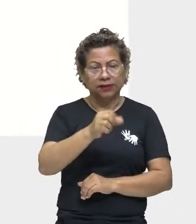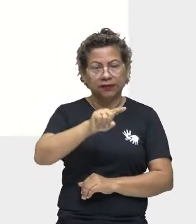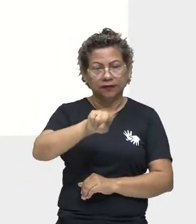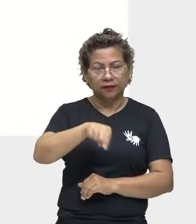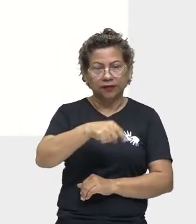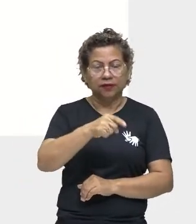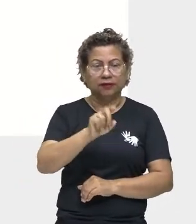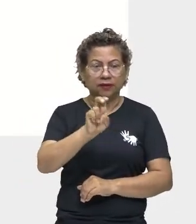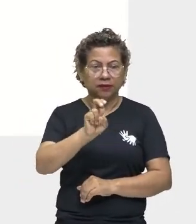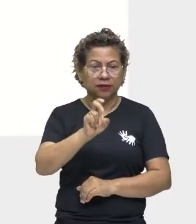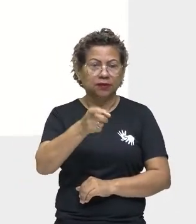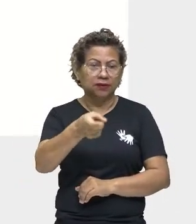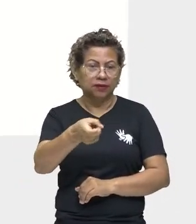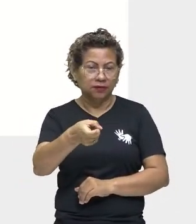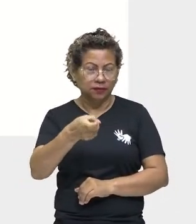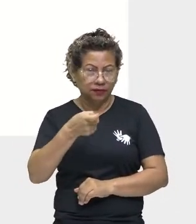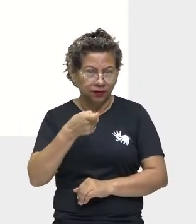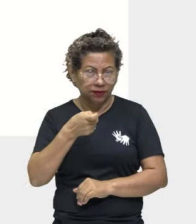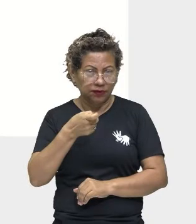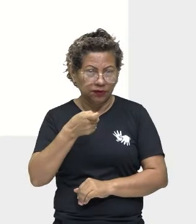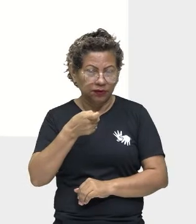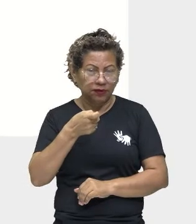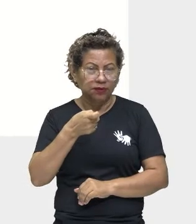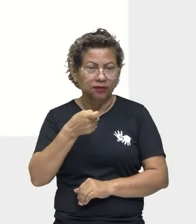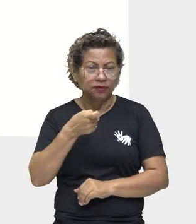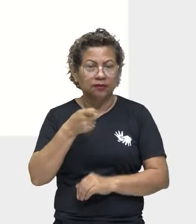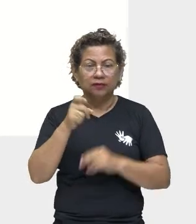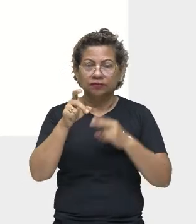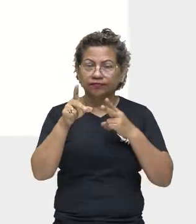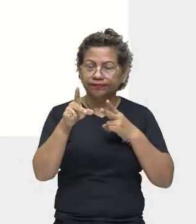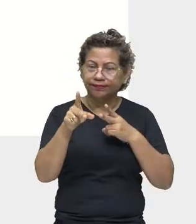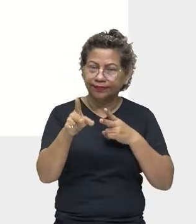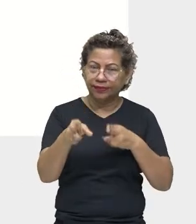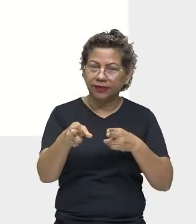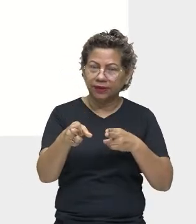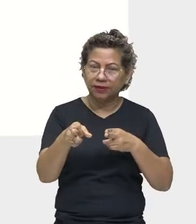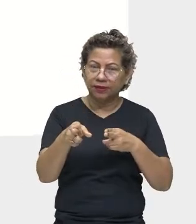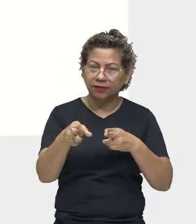6,5x vai ser igual